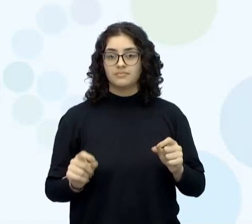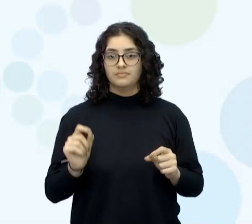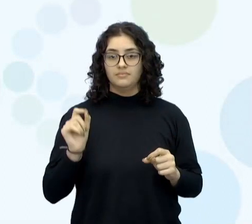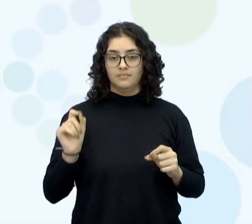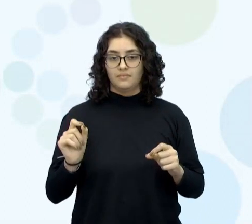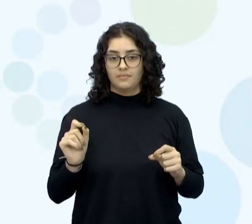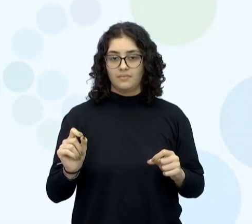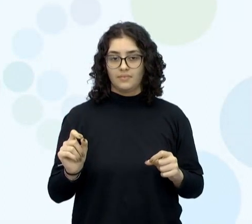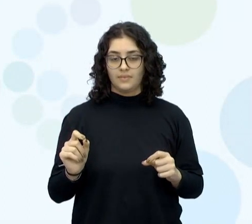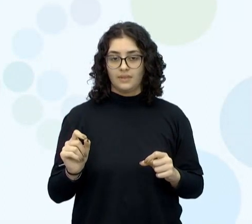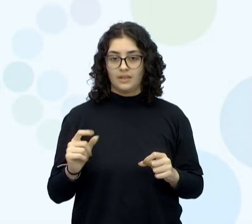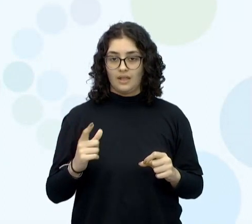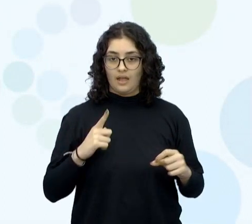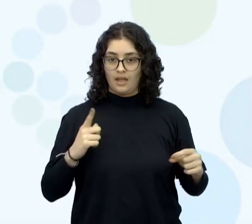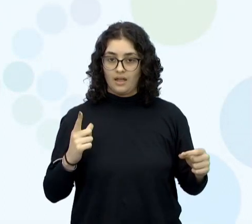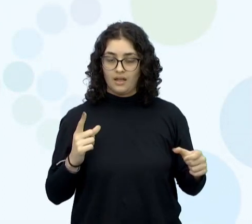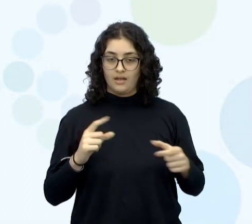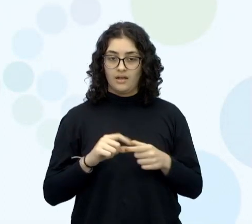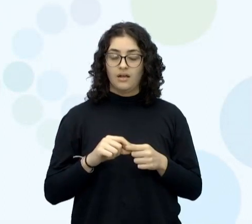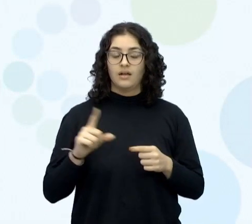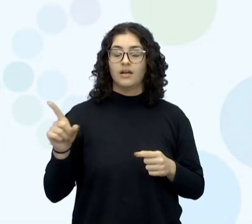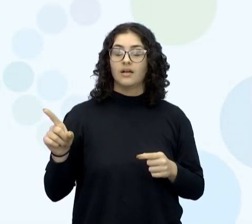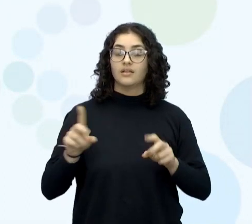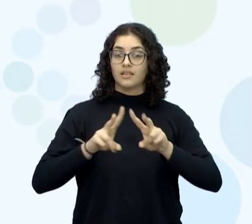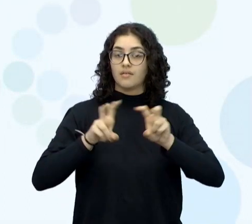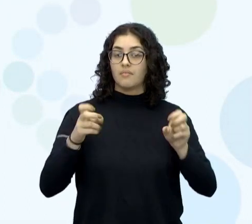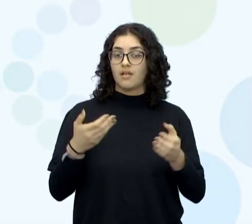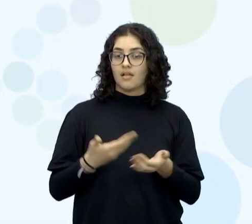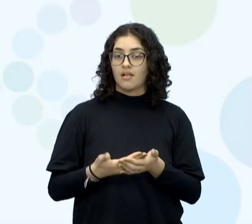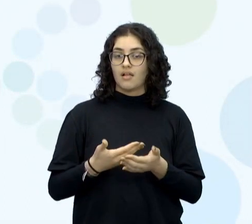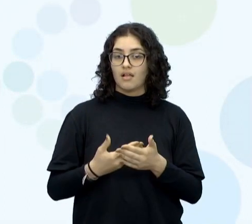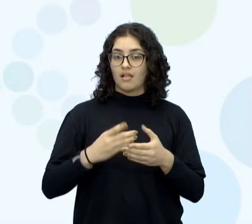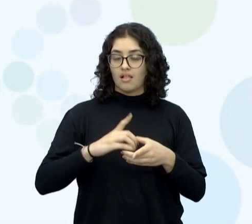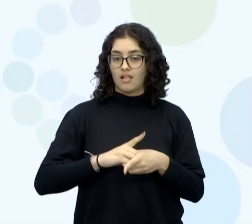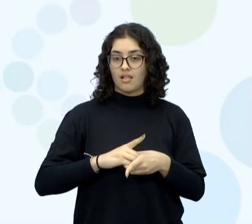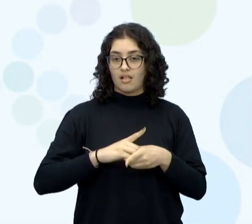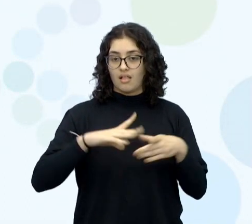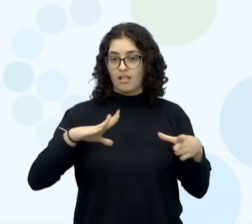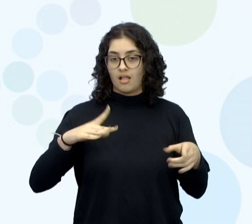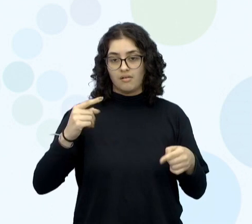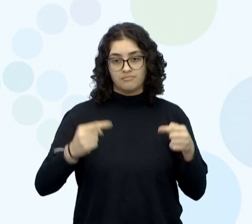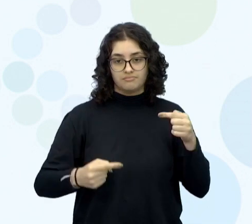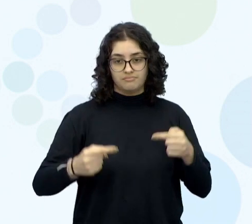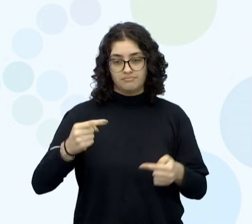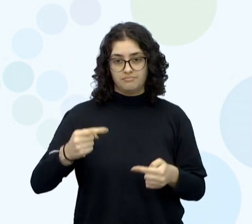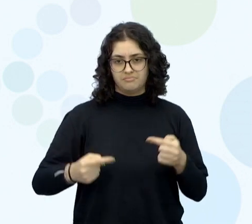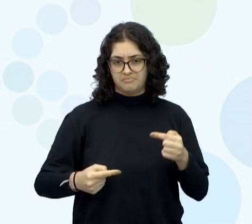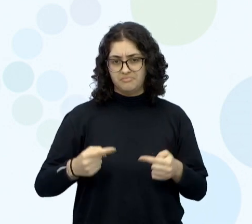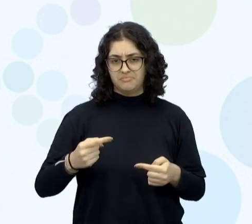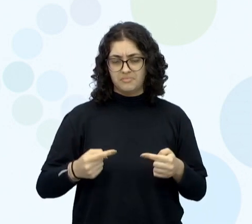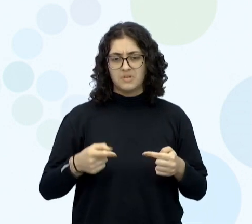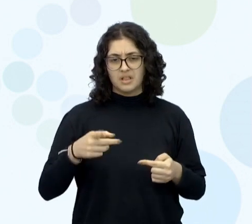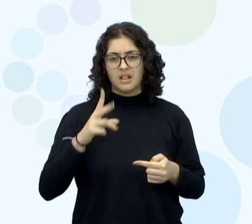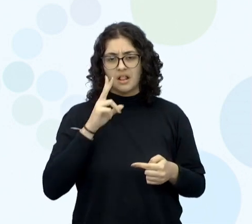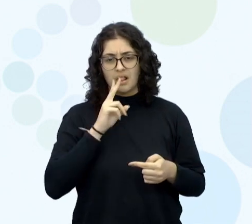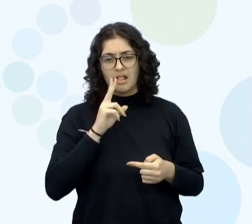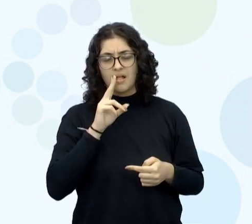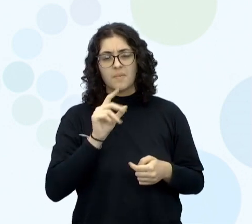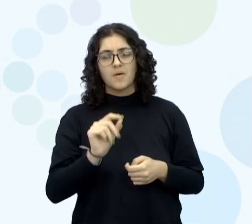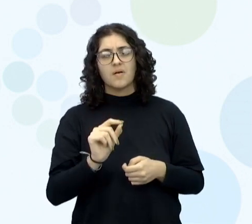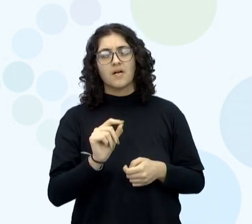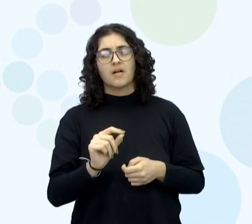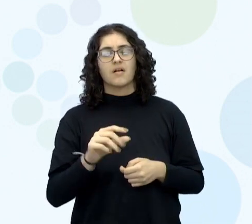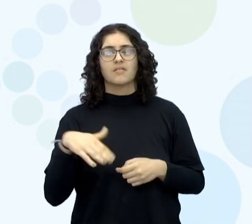parte de estar interligado. Título da aula, Democracia em Debate. Provavelmente você lembra aí que